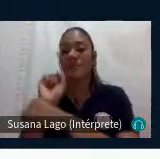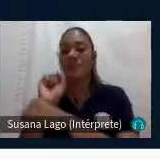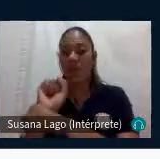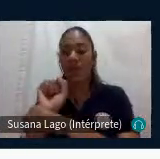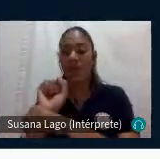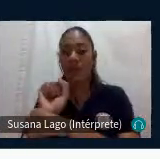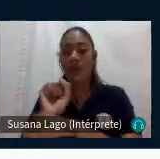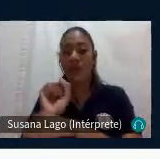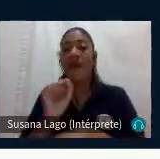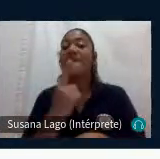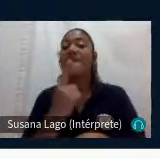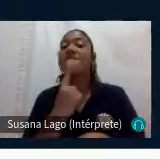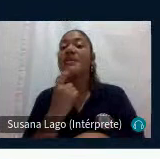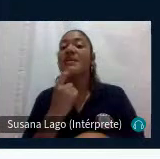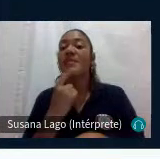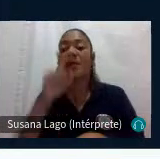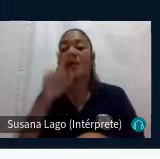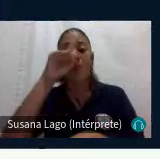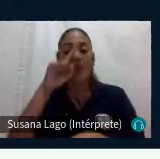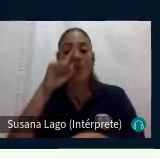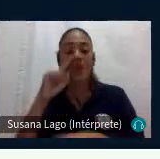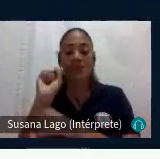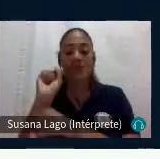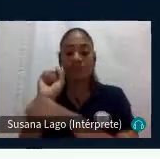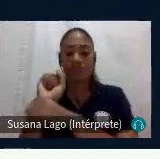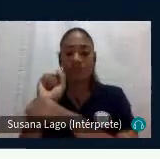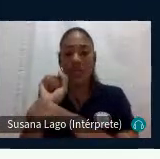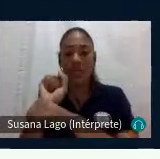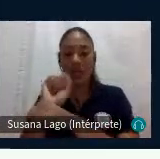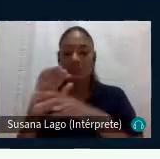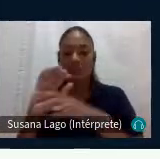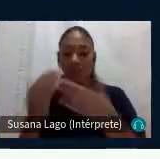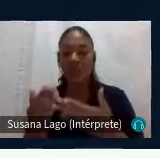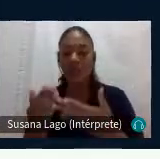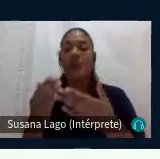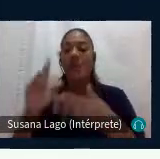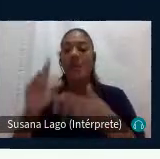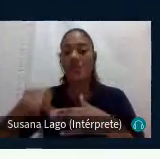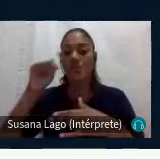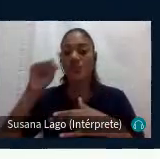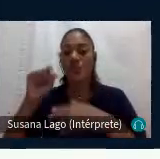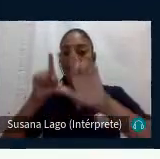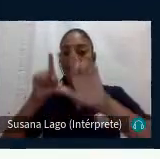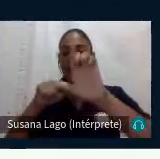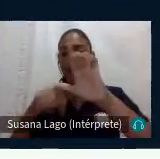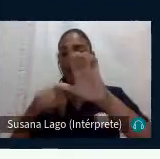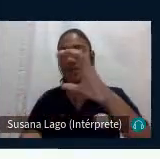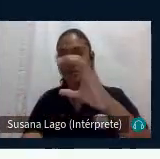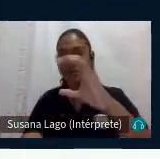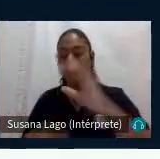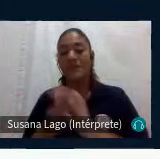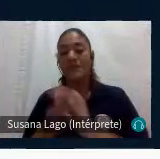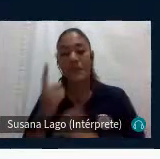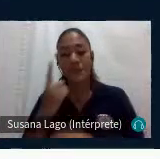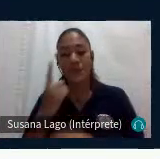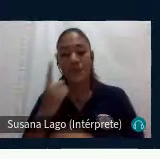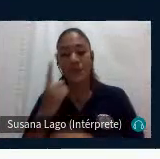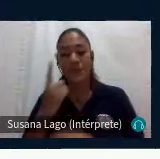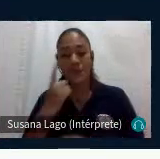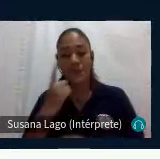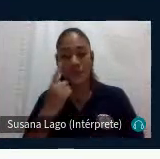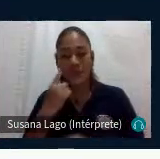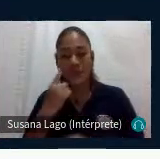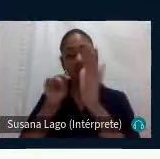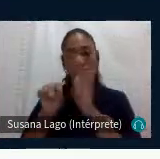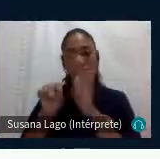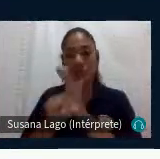estão possibilitados, dando essa questão aqui, a letra C. Como vocês podem perceber, as questões são simples, elas são geralmente são de múltipla